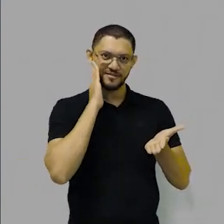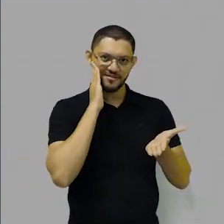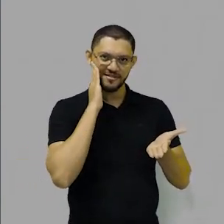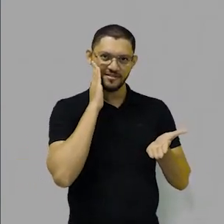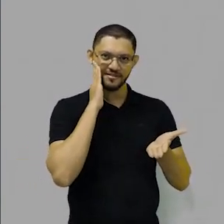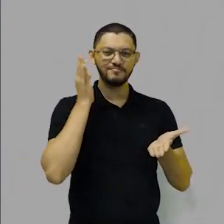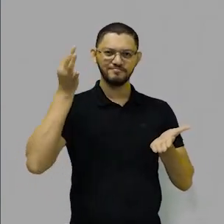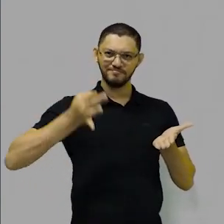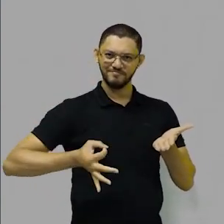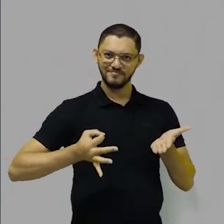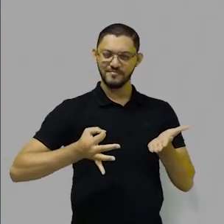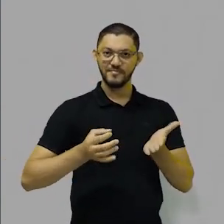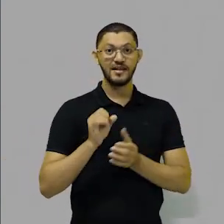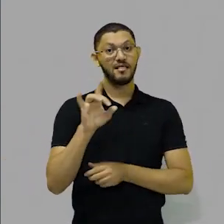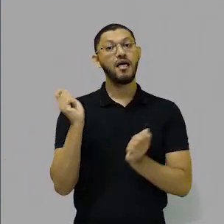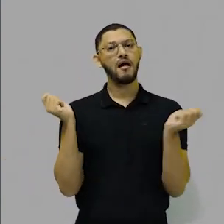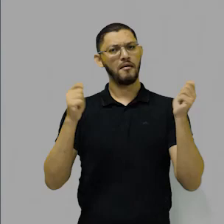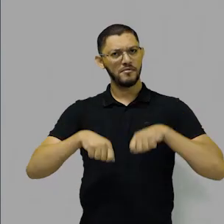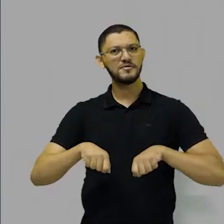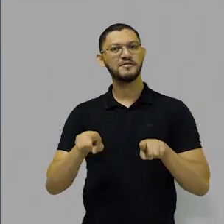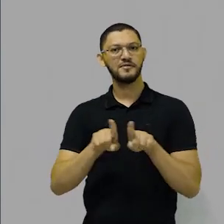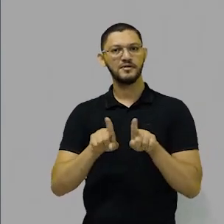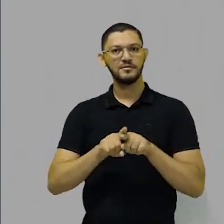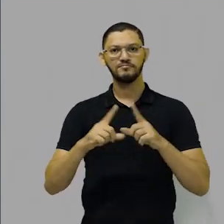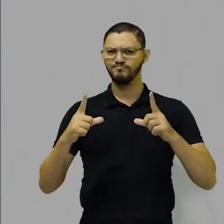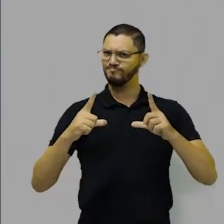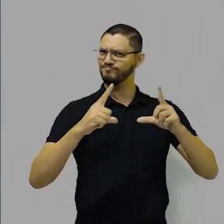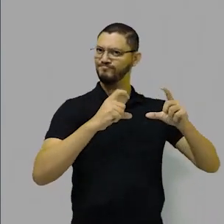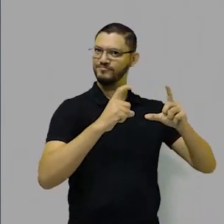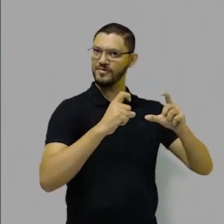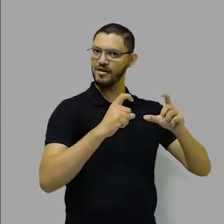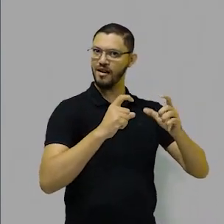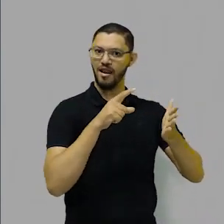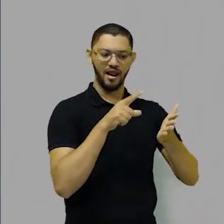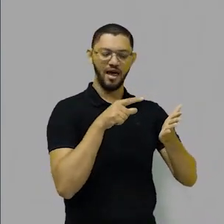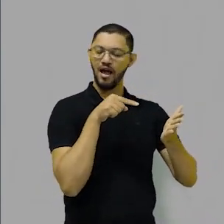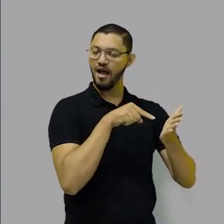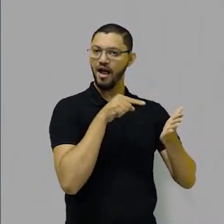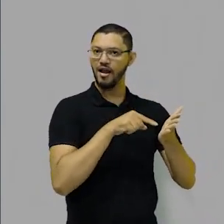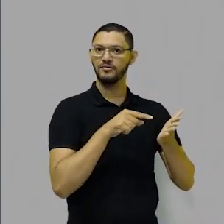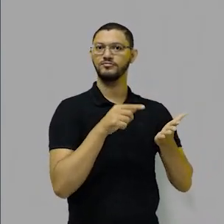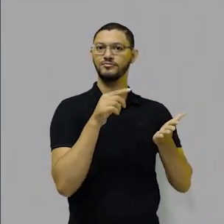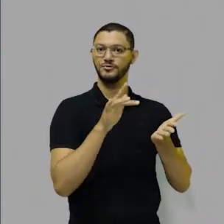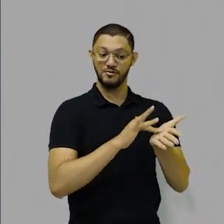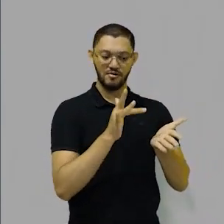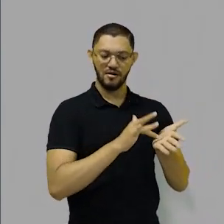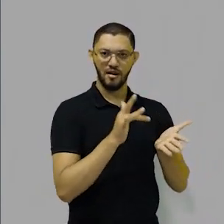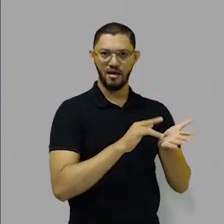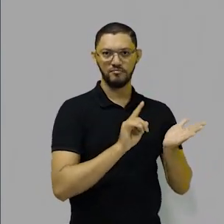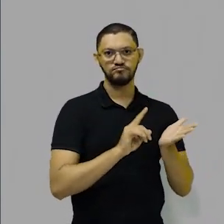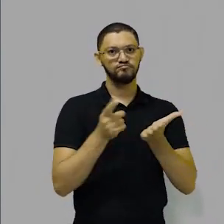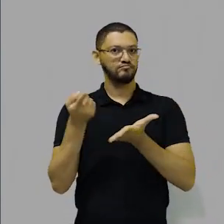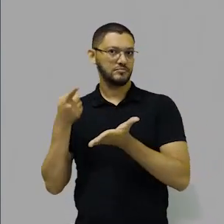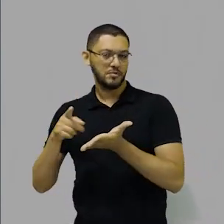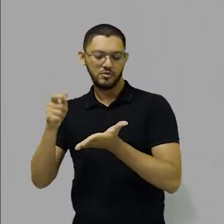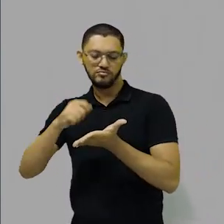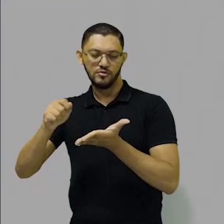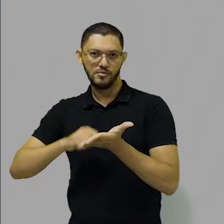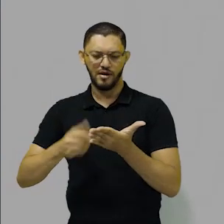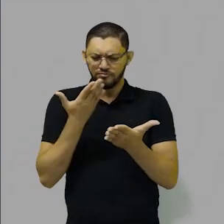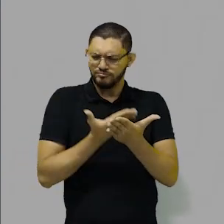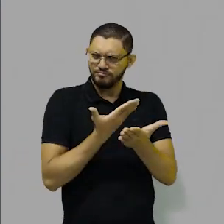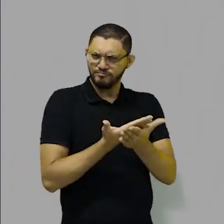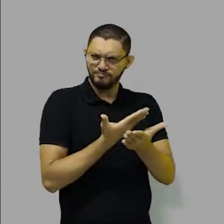anotações, certo? Se for possível, printem a tela para vocês passarem para o seu caderno e estudarem.